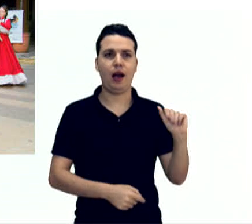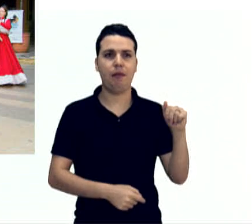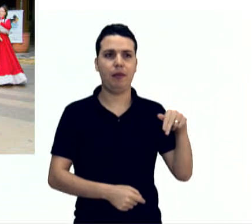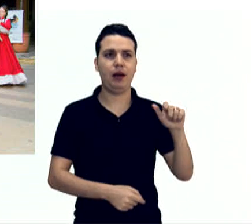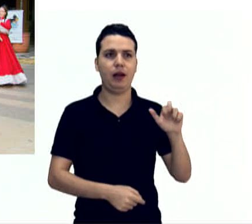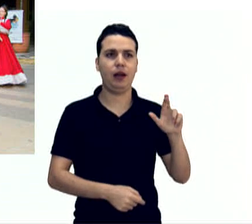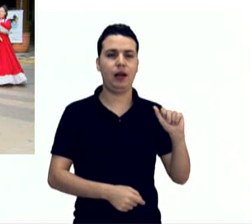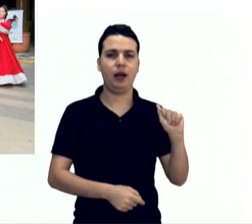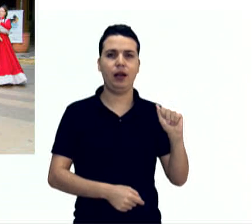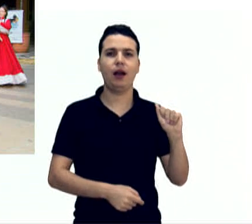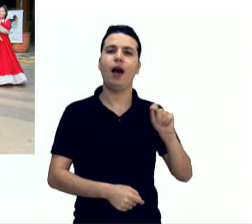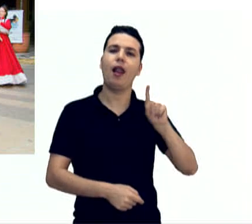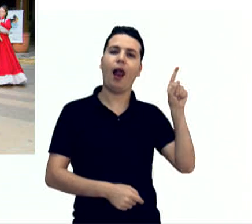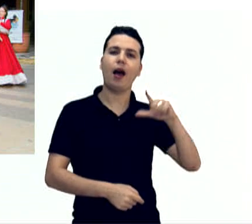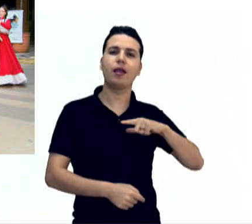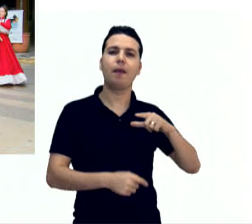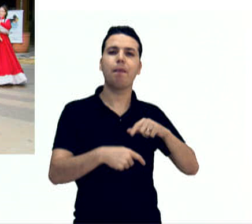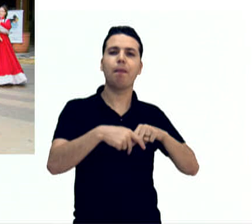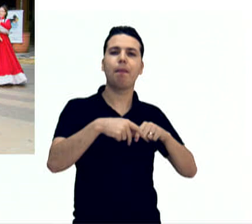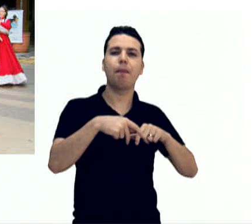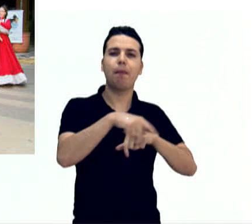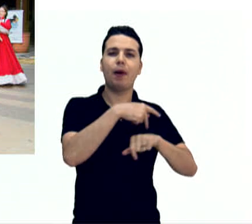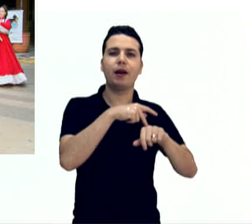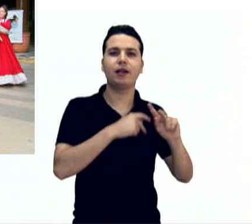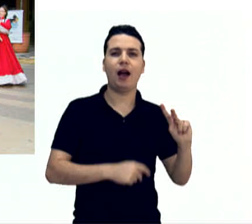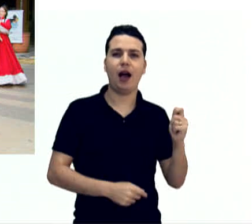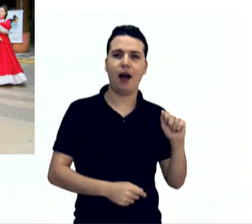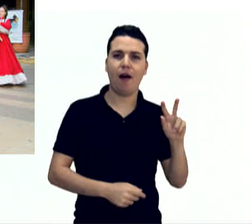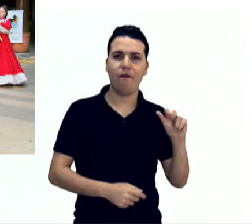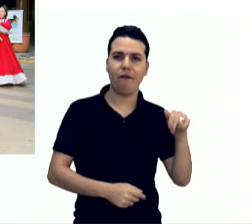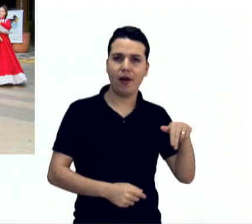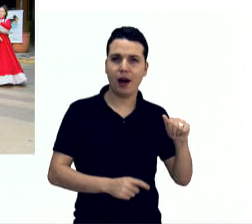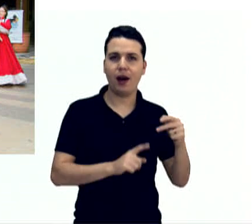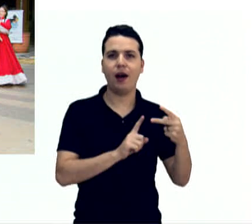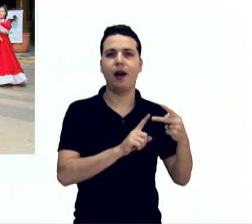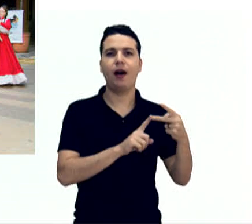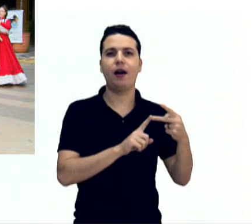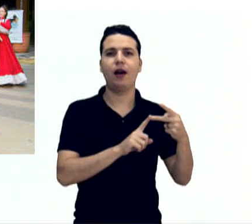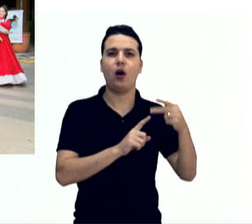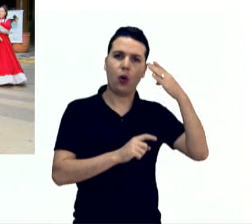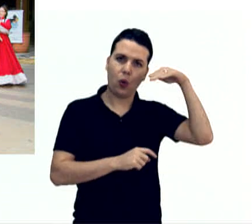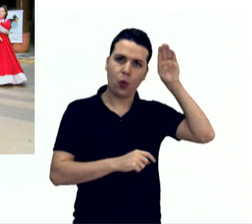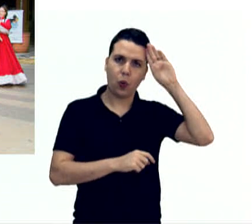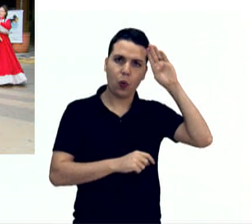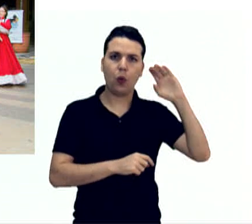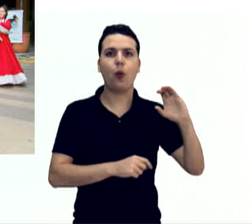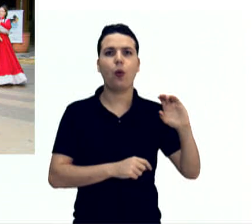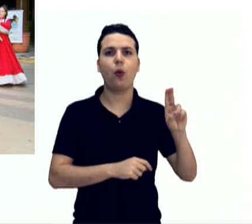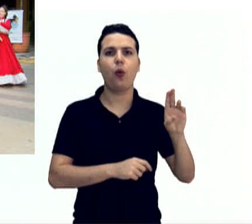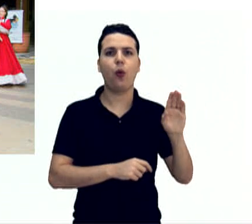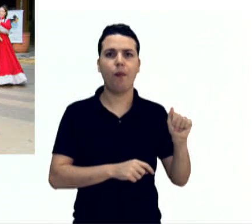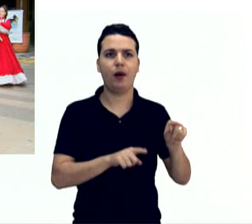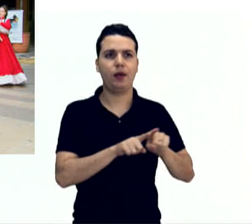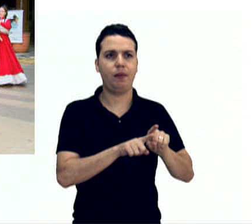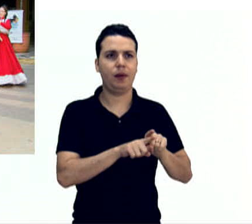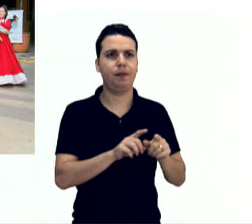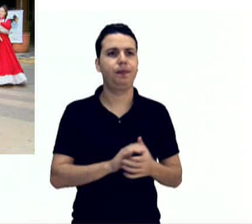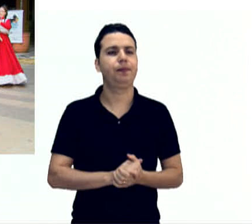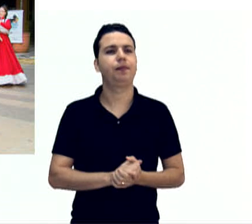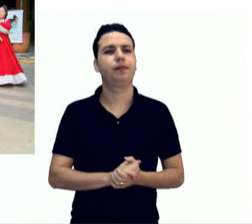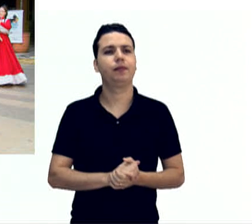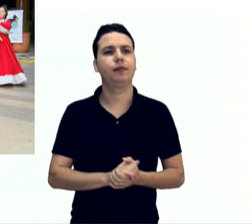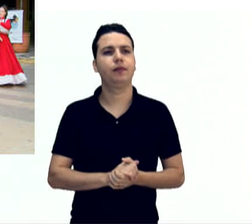encontrados nos países hispano-americanos, que é aquilo que a gente já falou dos espanhóis, né? De acordo com o andamento